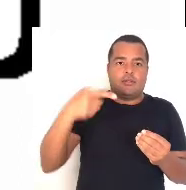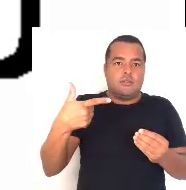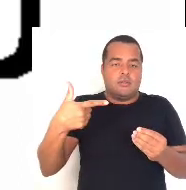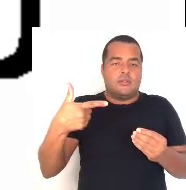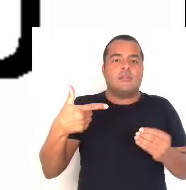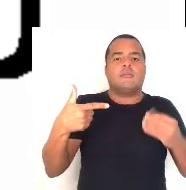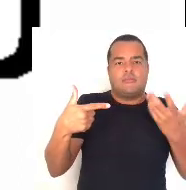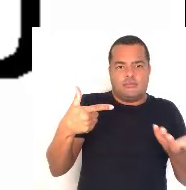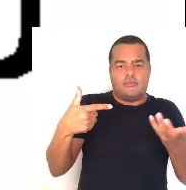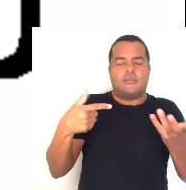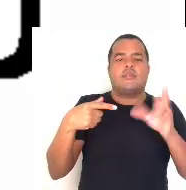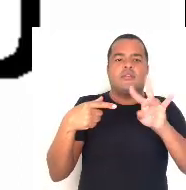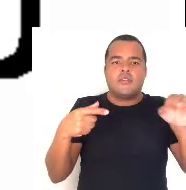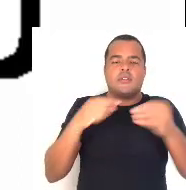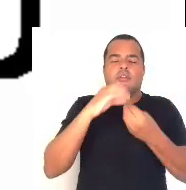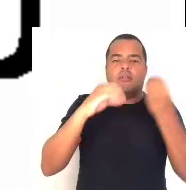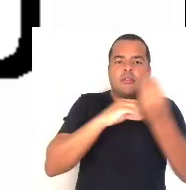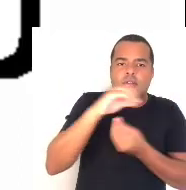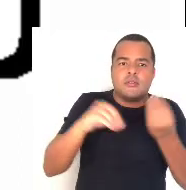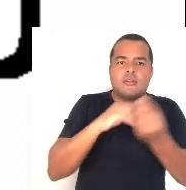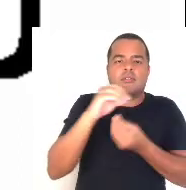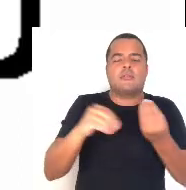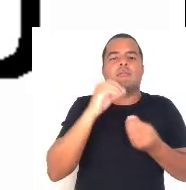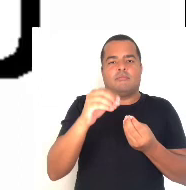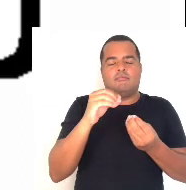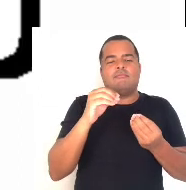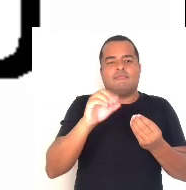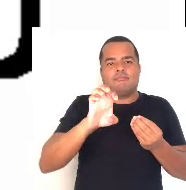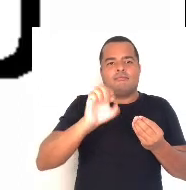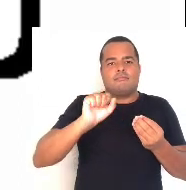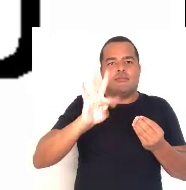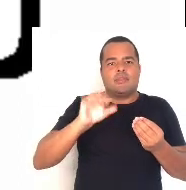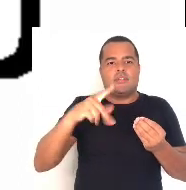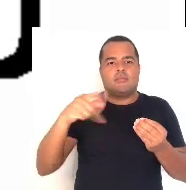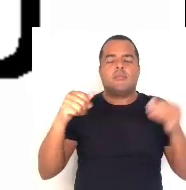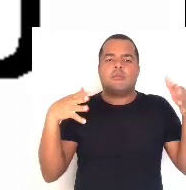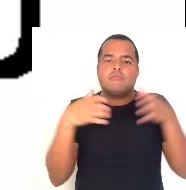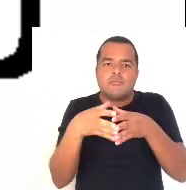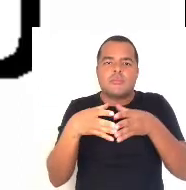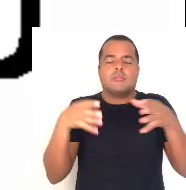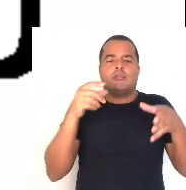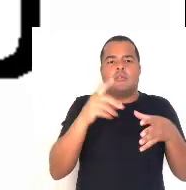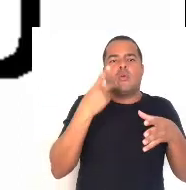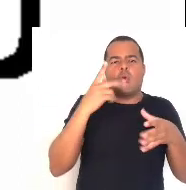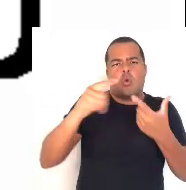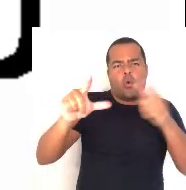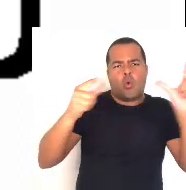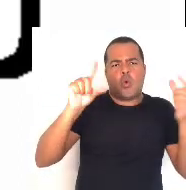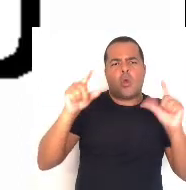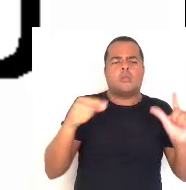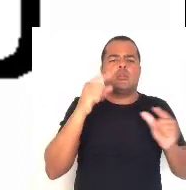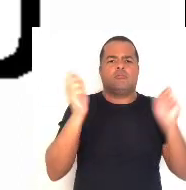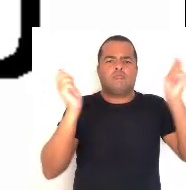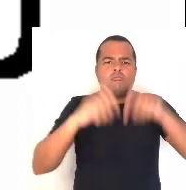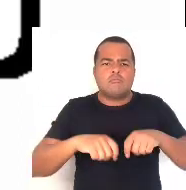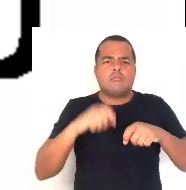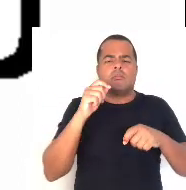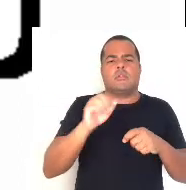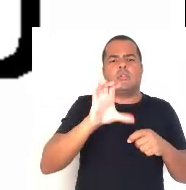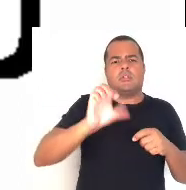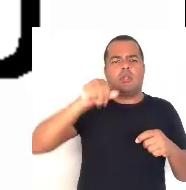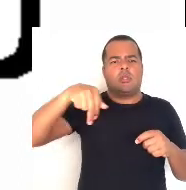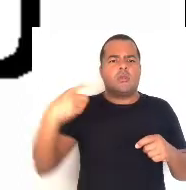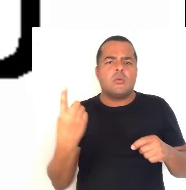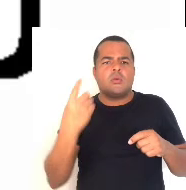ela vai ser via SN2, e aí a reação ela vai acontecer em uma única etapa. Existem outros fatores que influenciam para